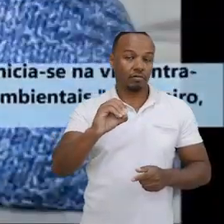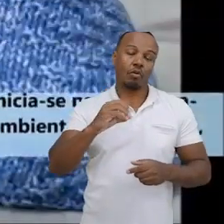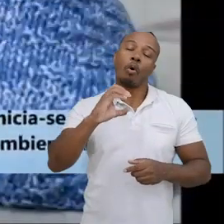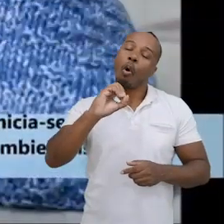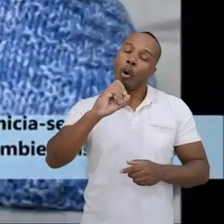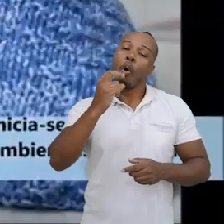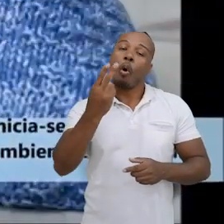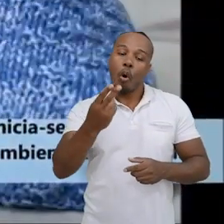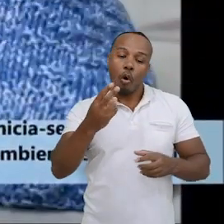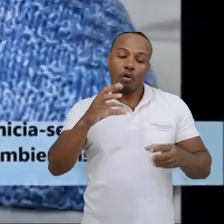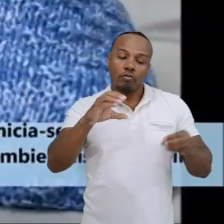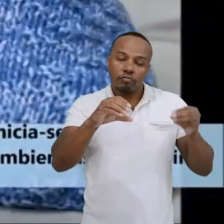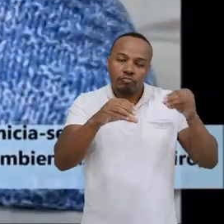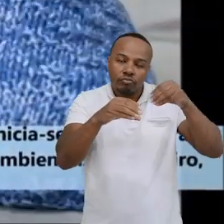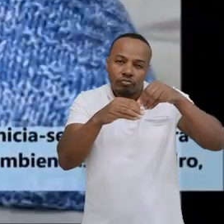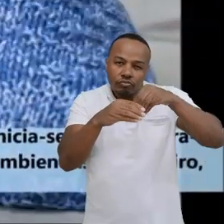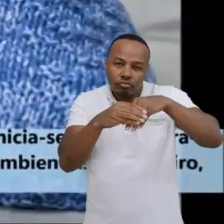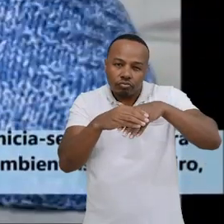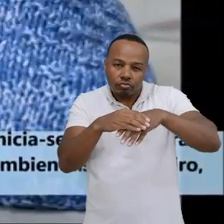no útero.